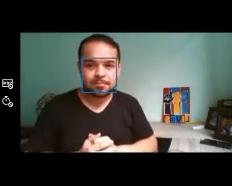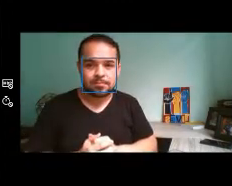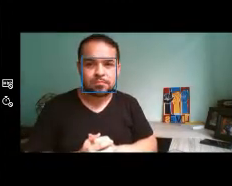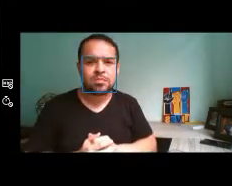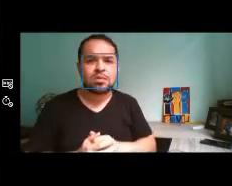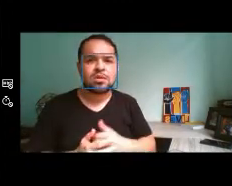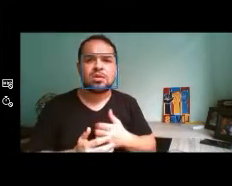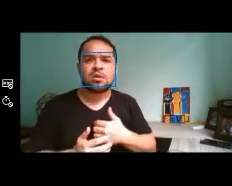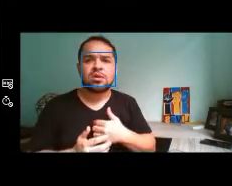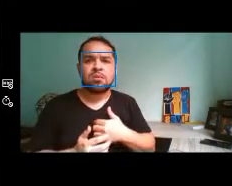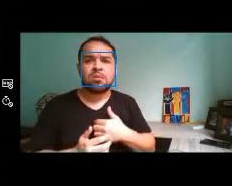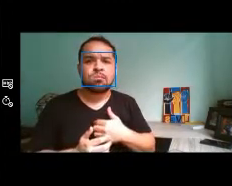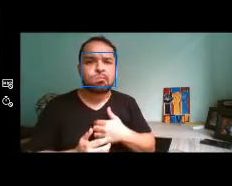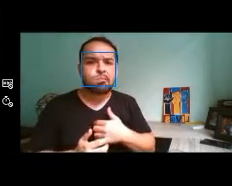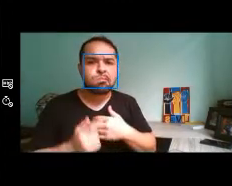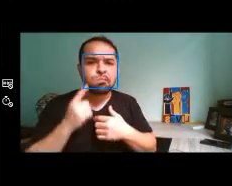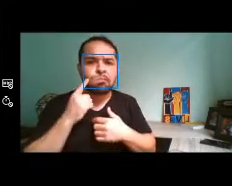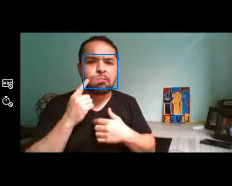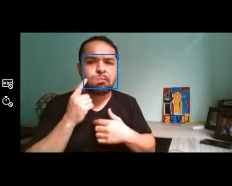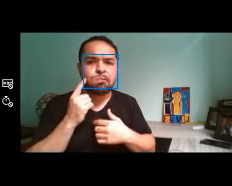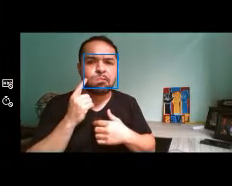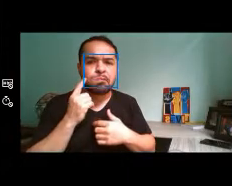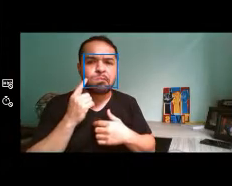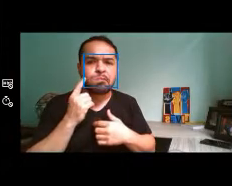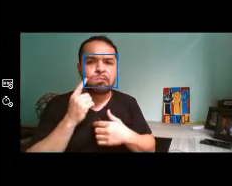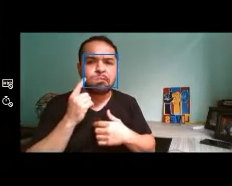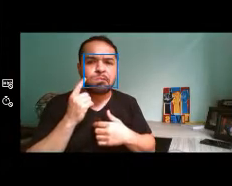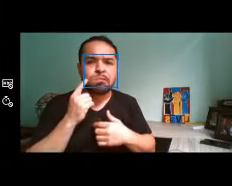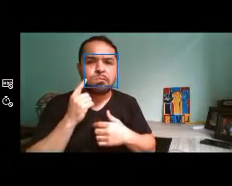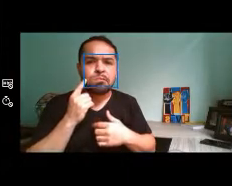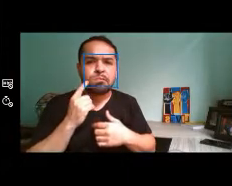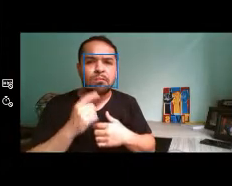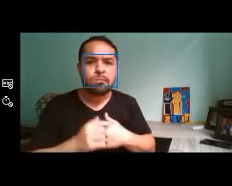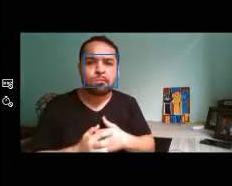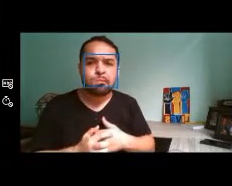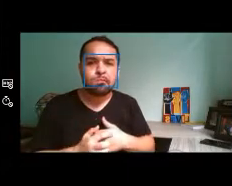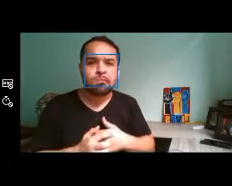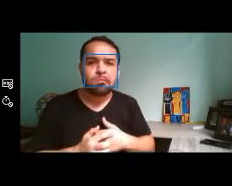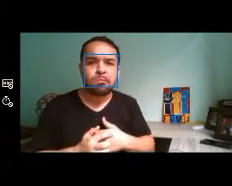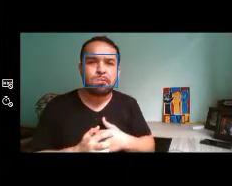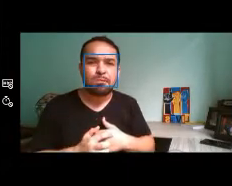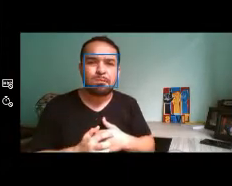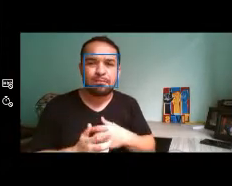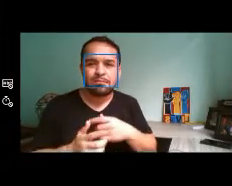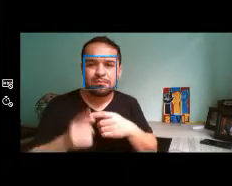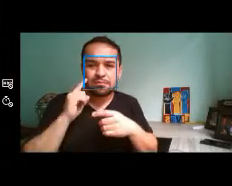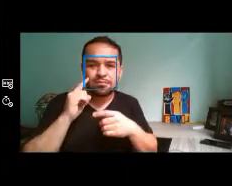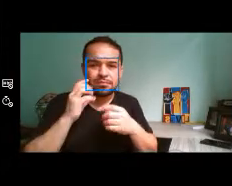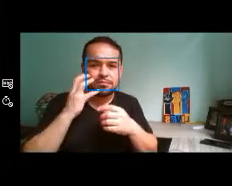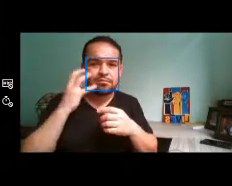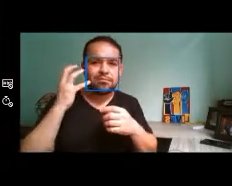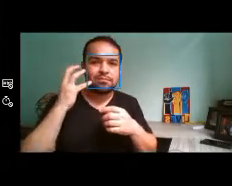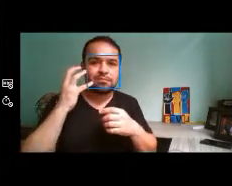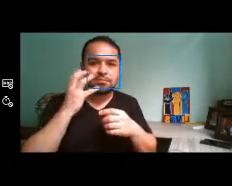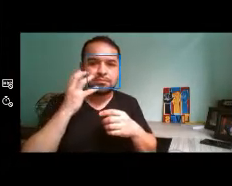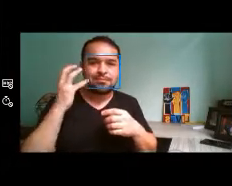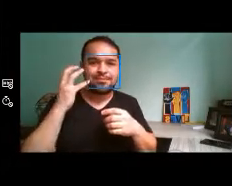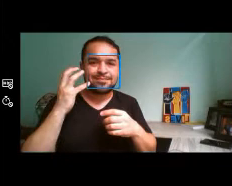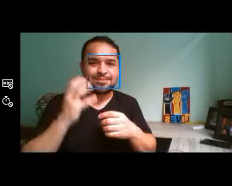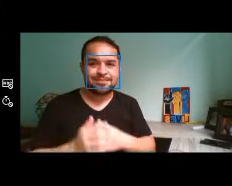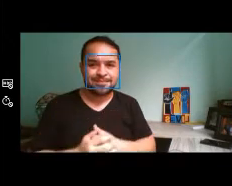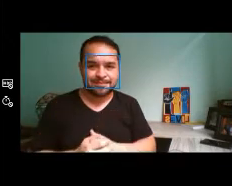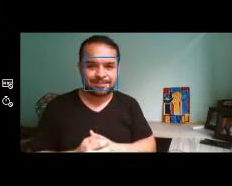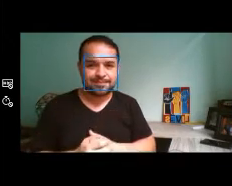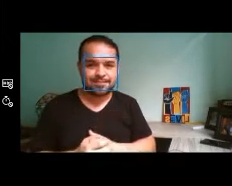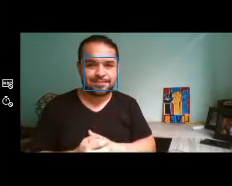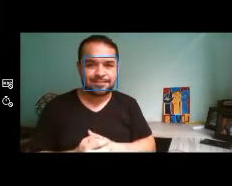Você tem também a bochecha inflada ali. Você pode inflar do lado direito nesse sinal ou do lado esquerdo. Ok? Esses são